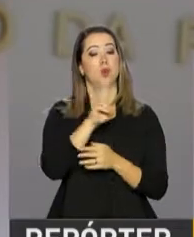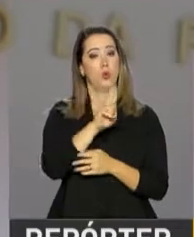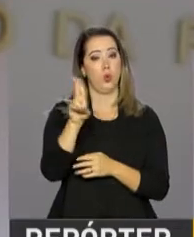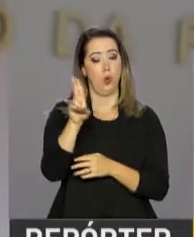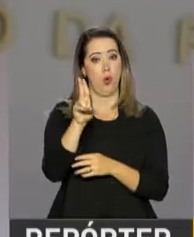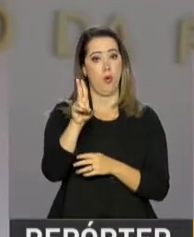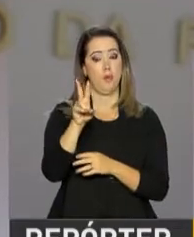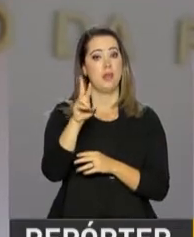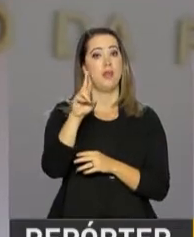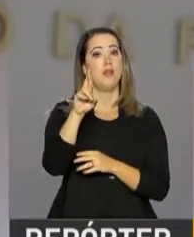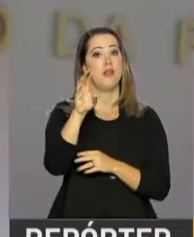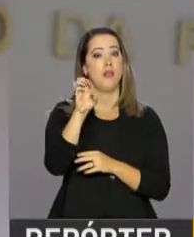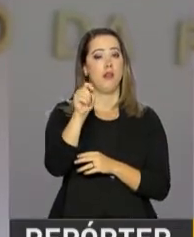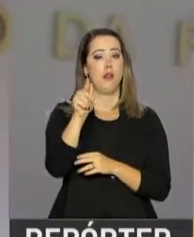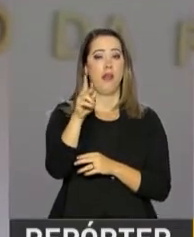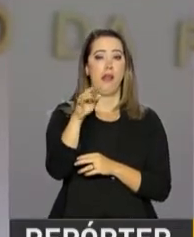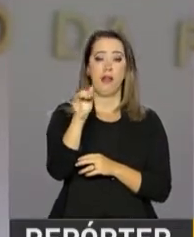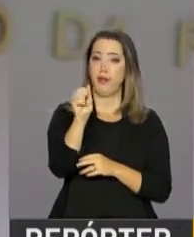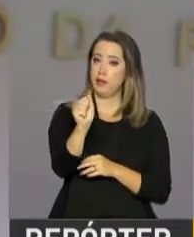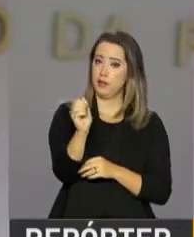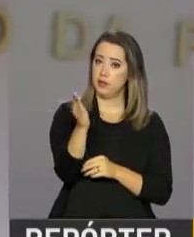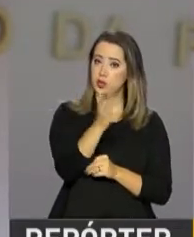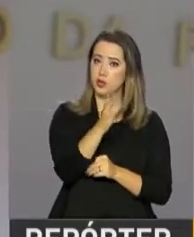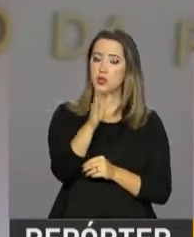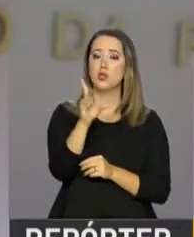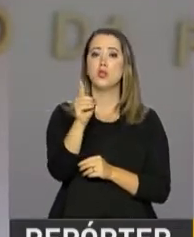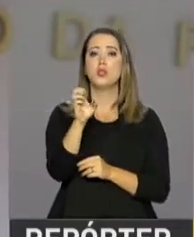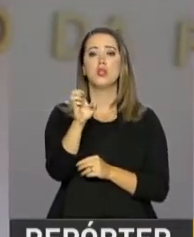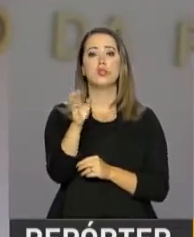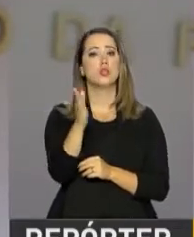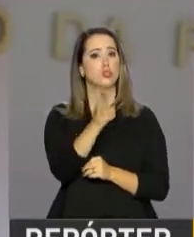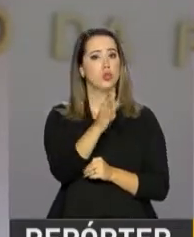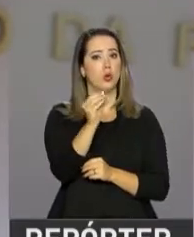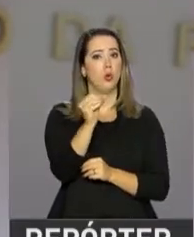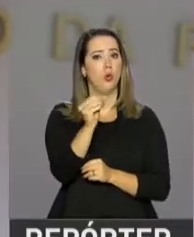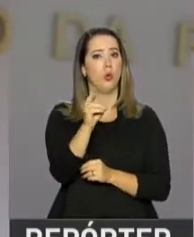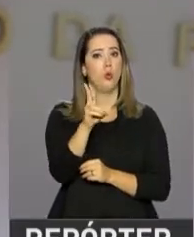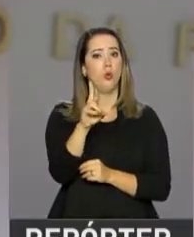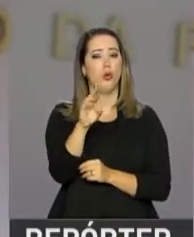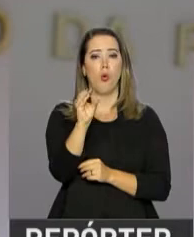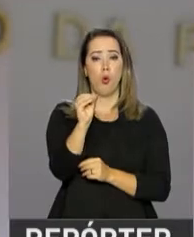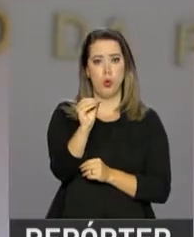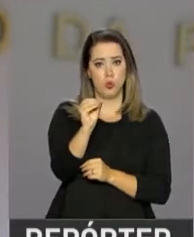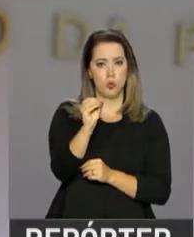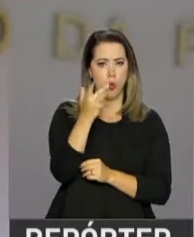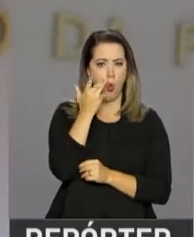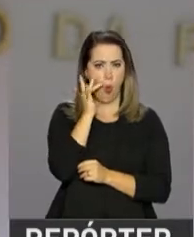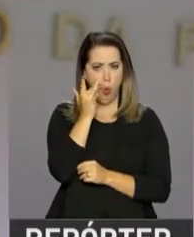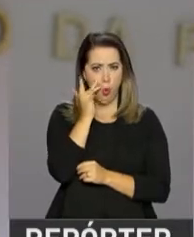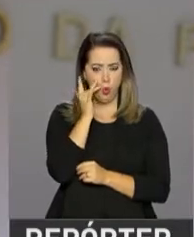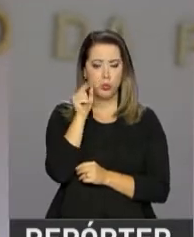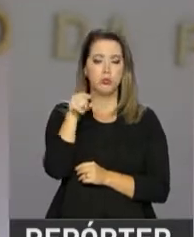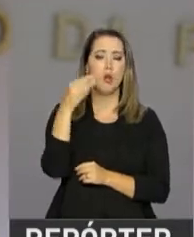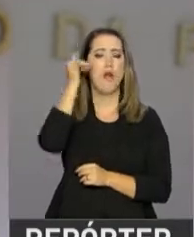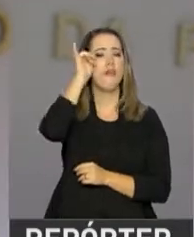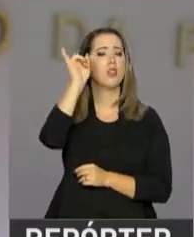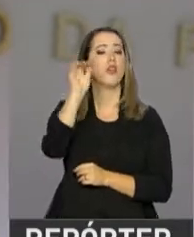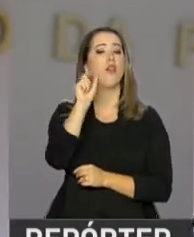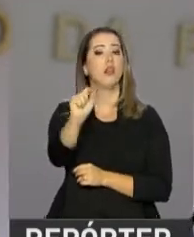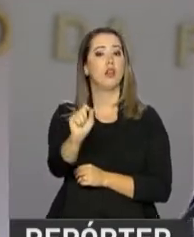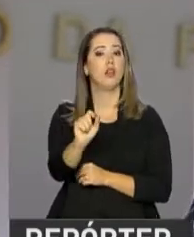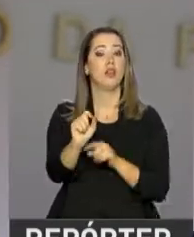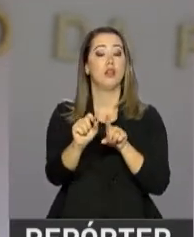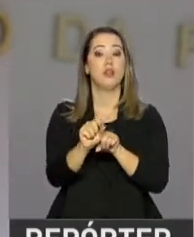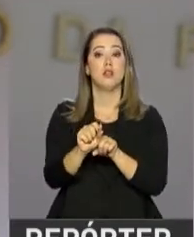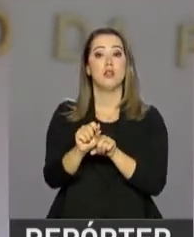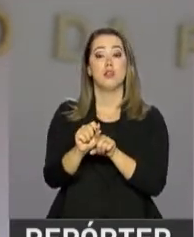de ouro das contas públicas tem o objetivo de evitar que o governo aumente o endividamento para pagar gastos,